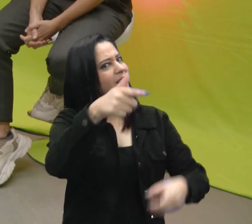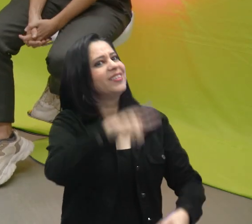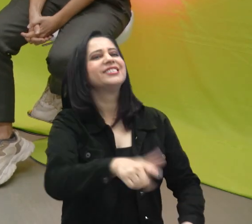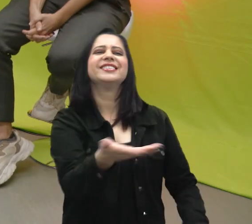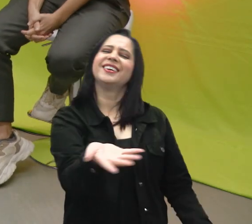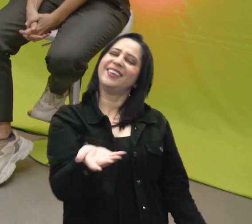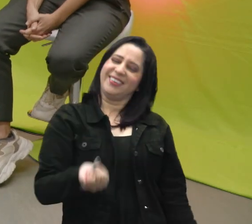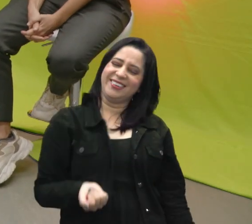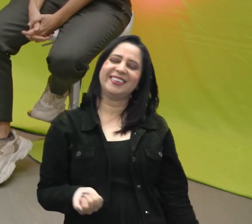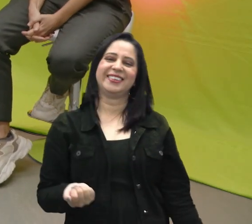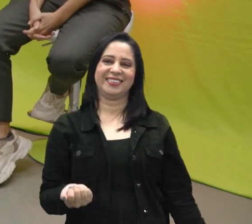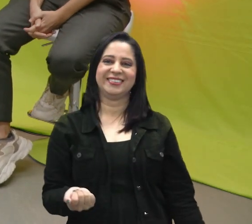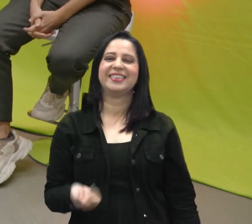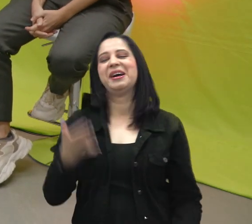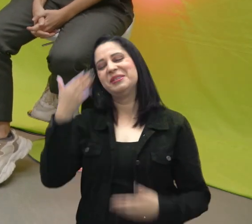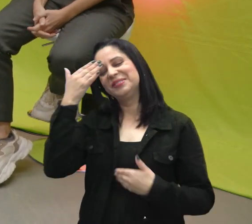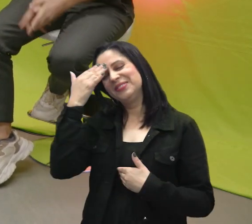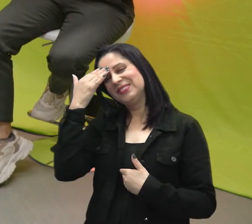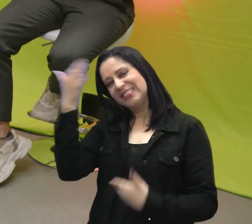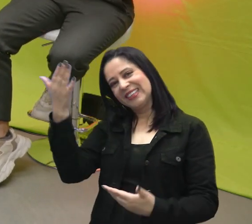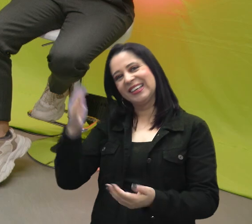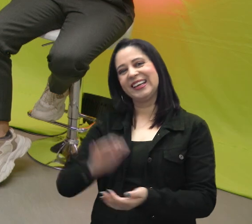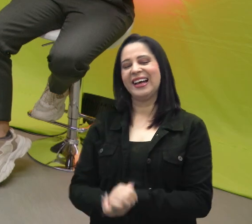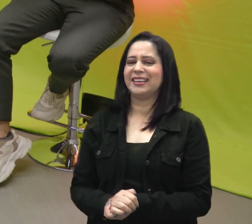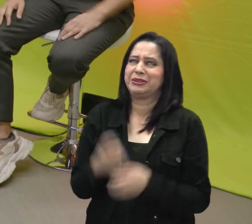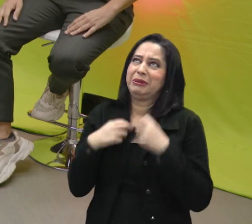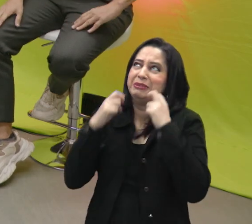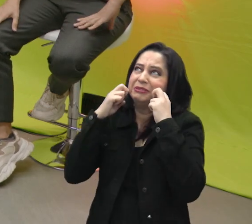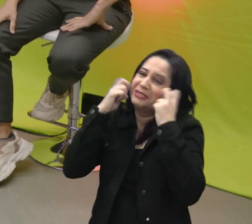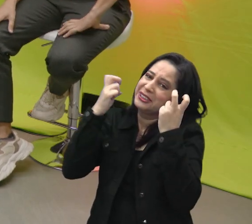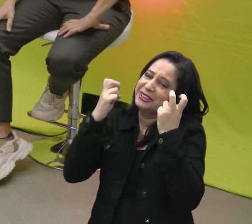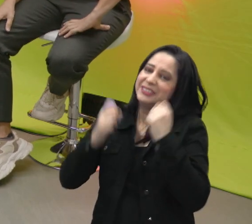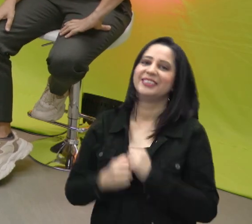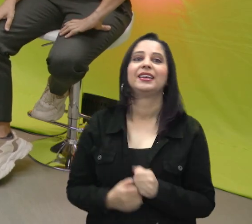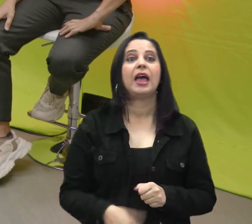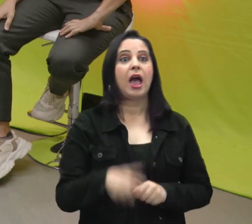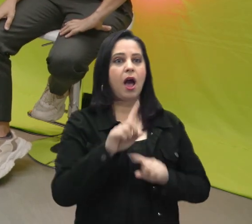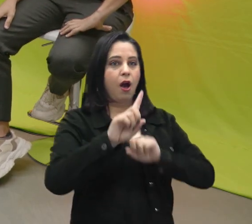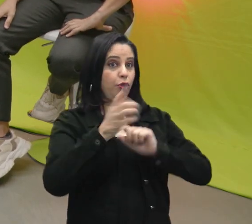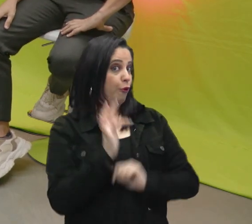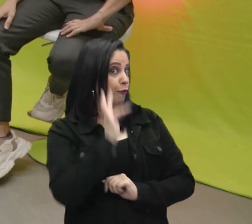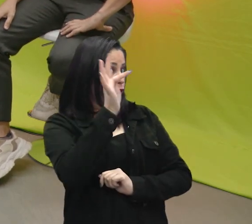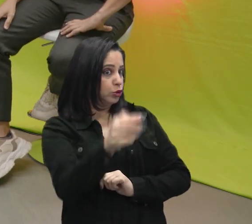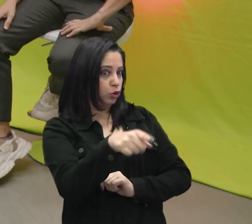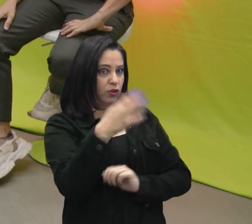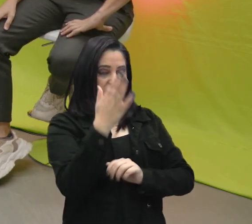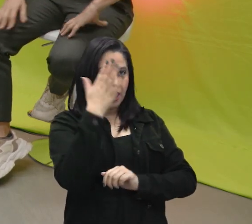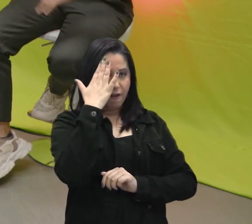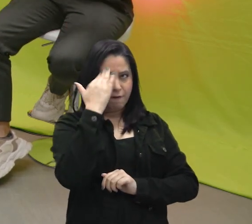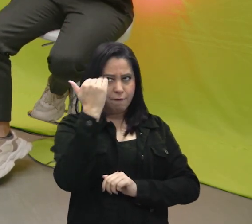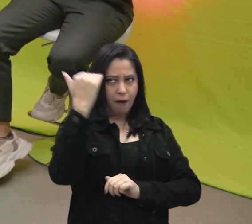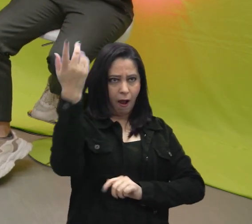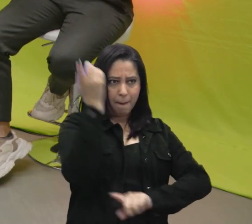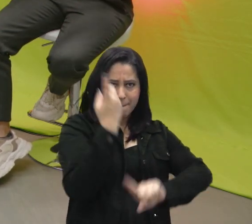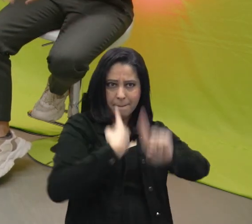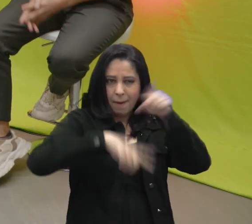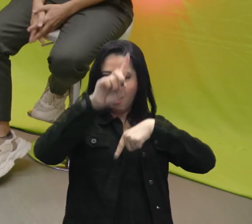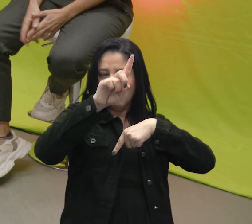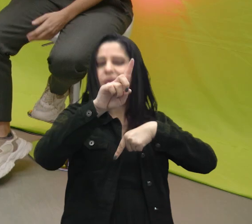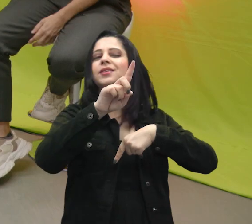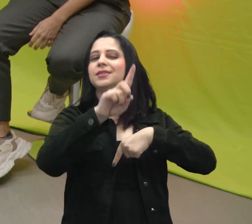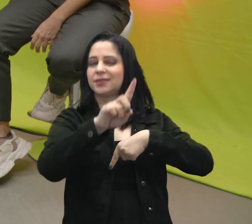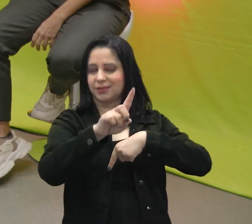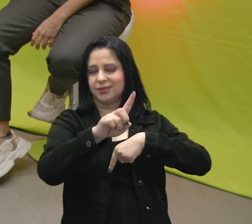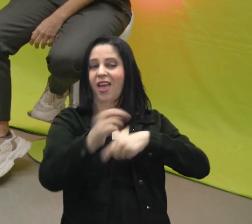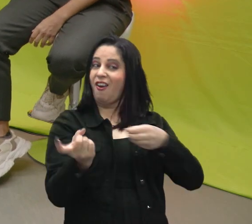voltar mais vezes, não é? Obrigado. Quando você estiver ainda mais famoso. Tá bom. A gente tá só preparando o território. É só o campo aqui pra